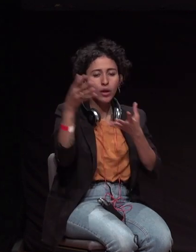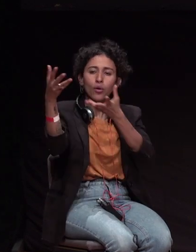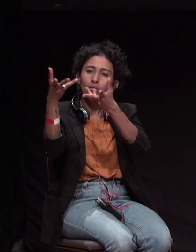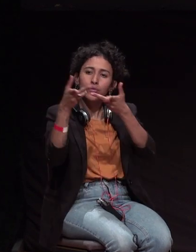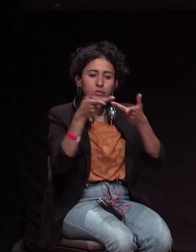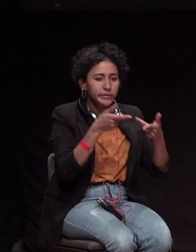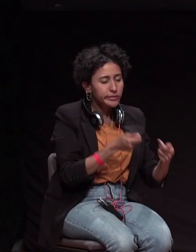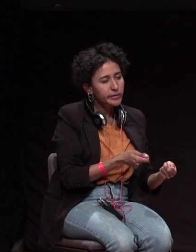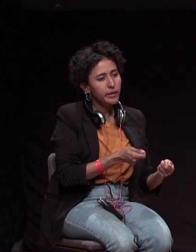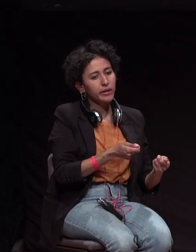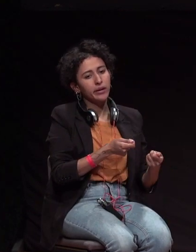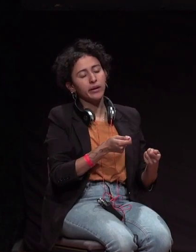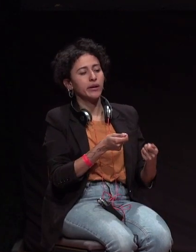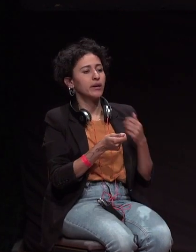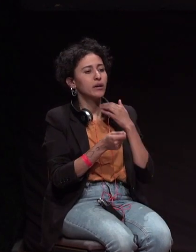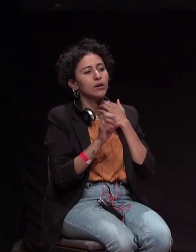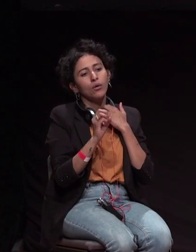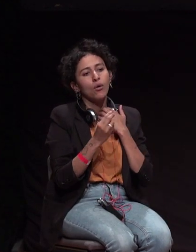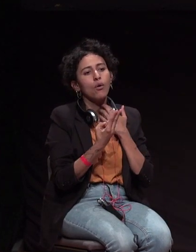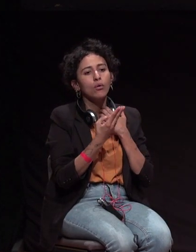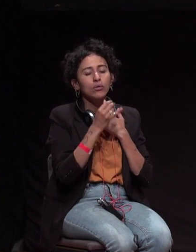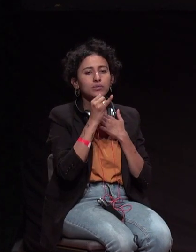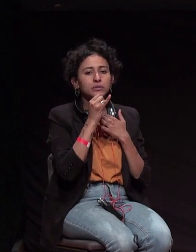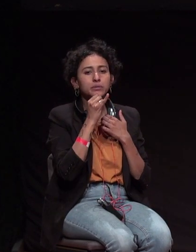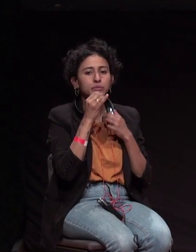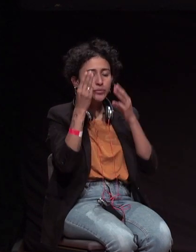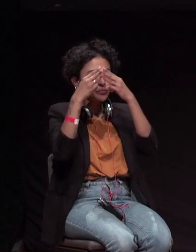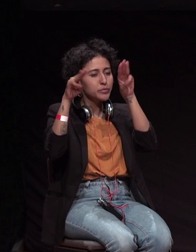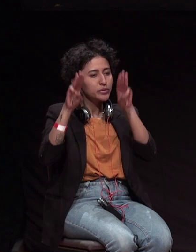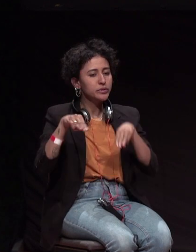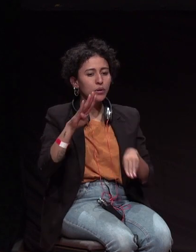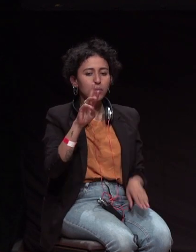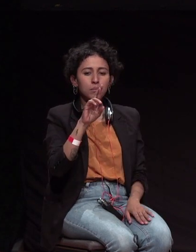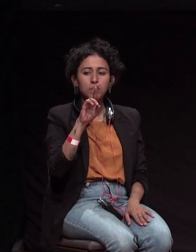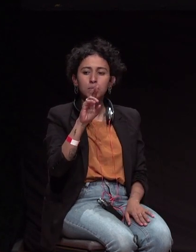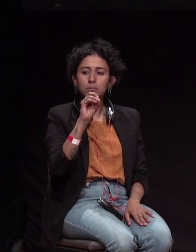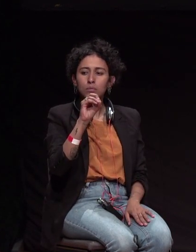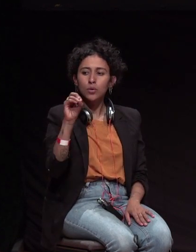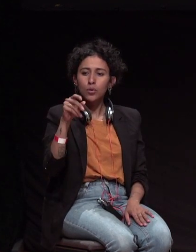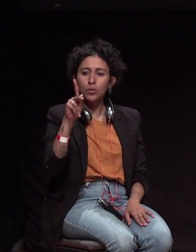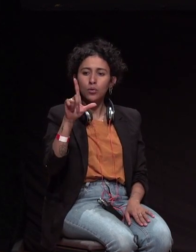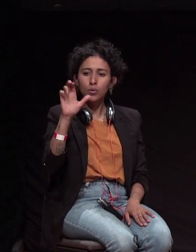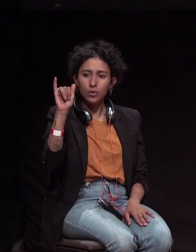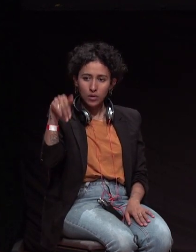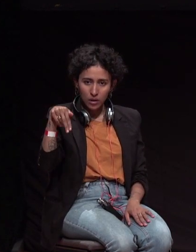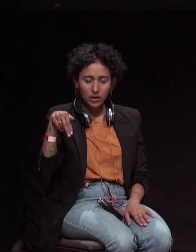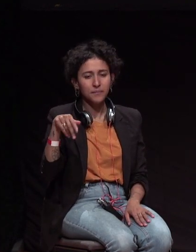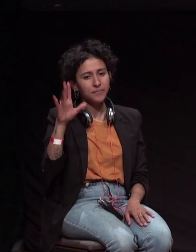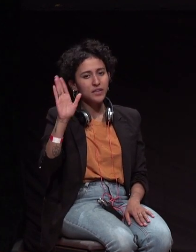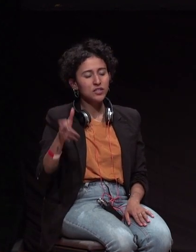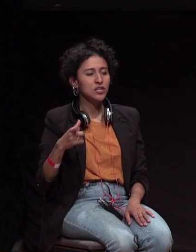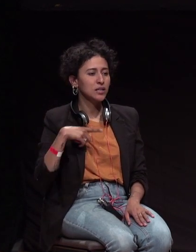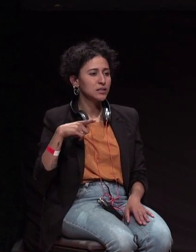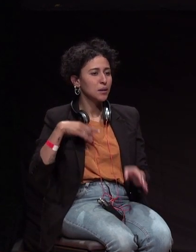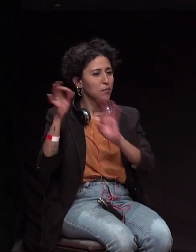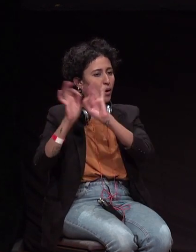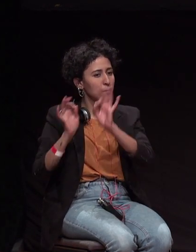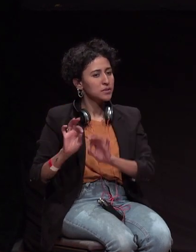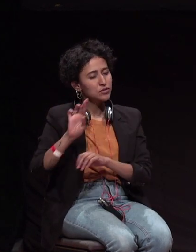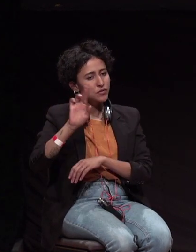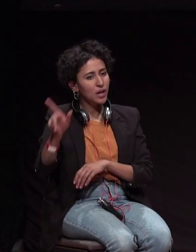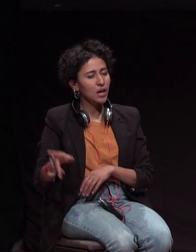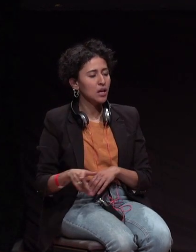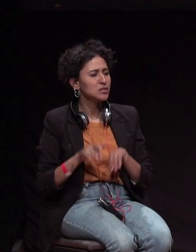demandas como as diferenças dos projetos, por exemplo, que o Brooklyn Museum tem, né, na sua programação, mas o papel que ele desempenha,